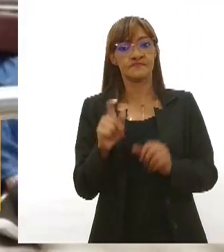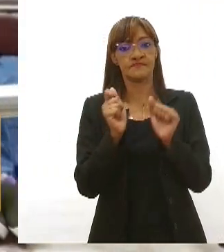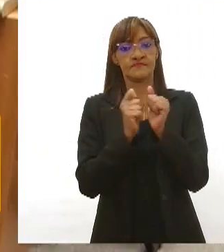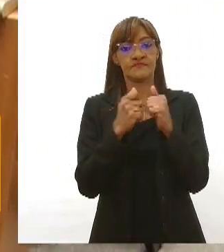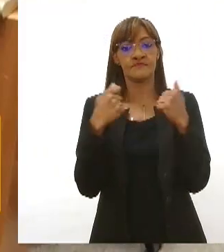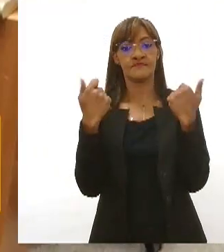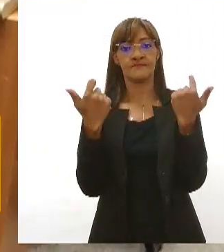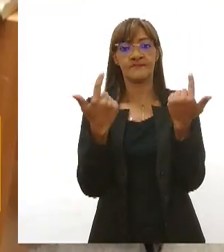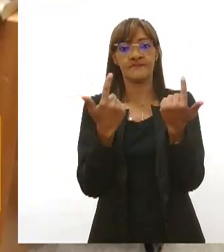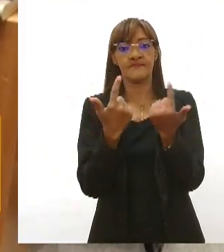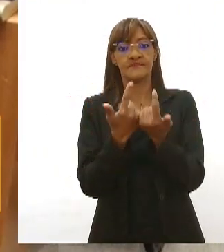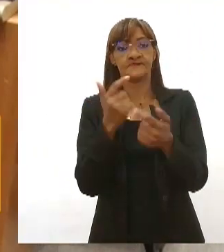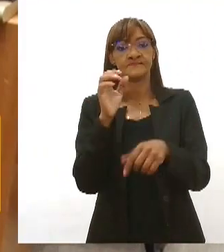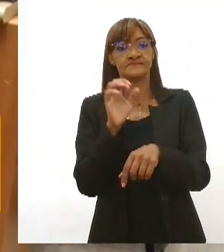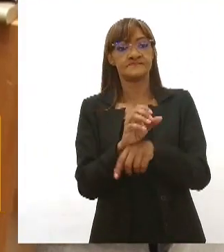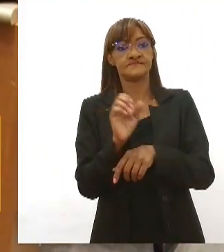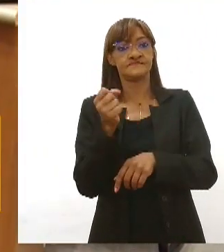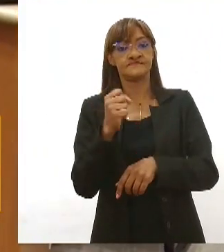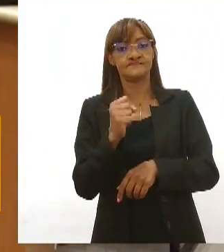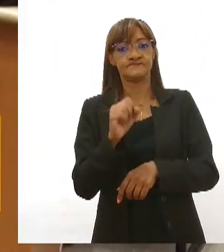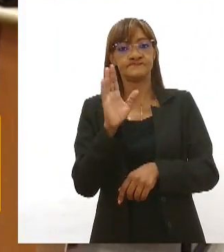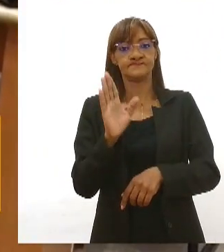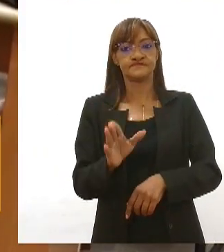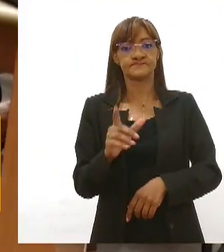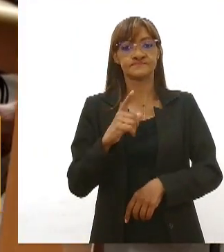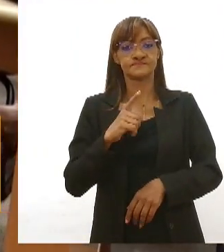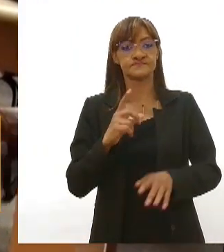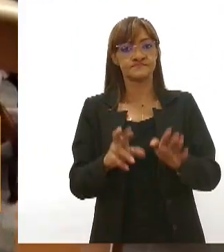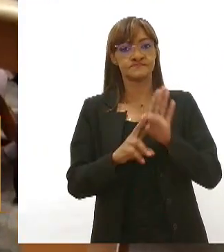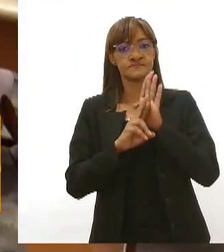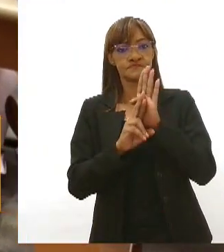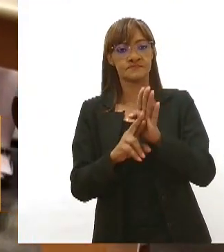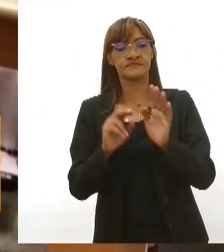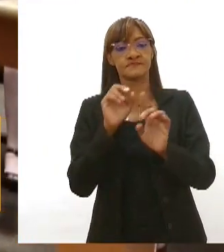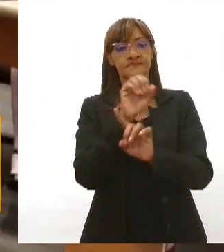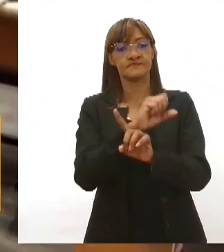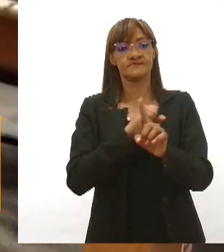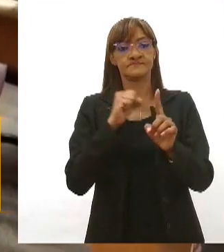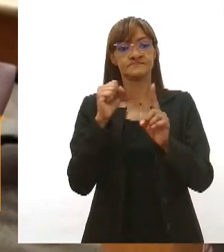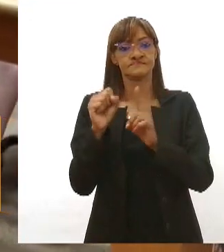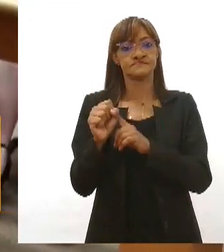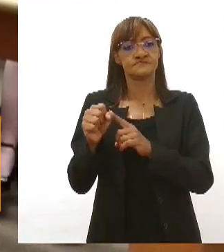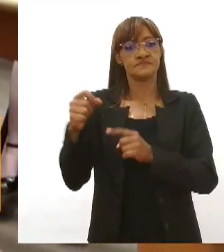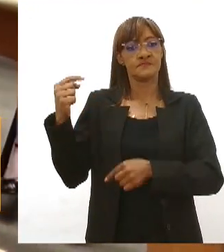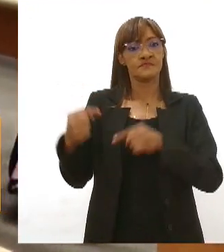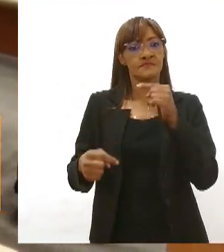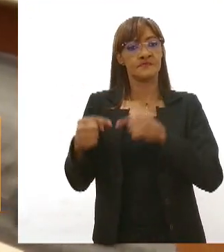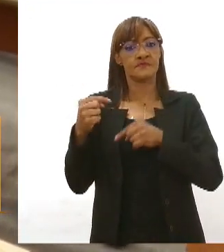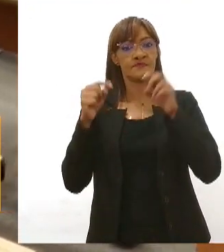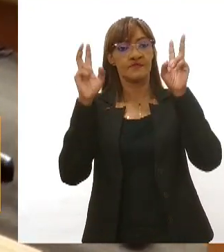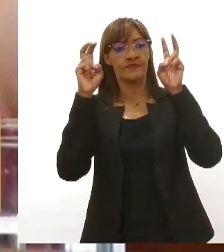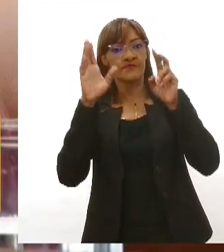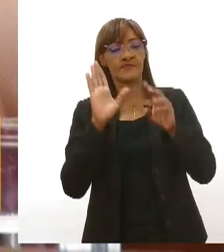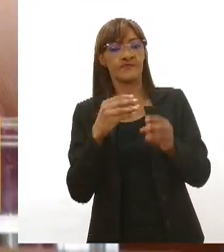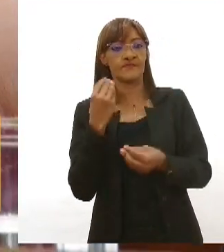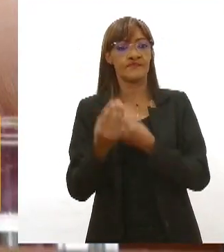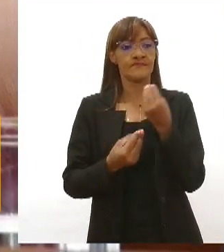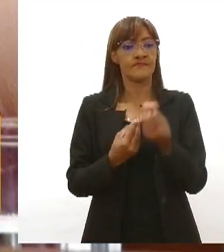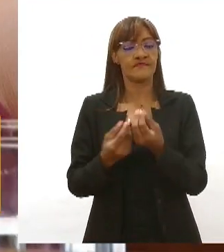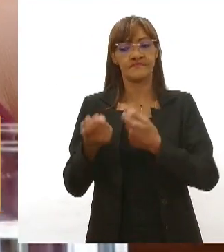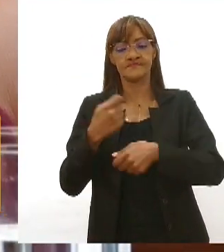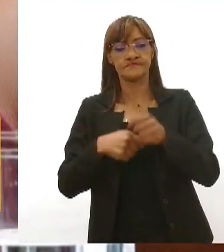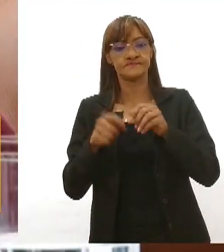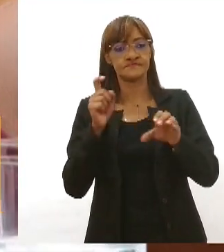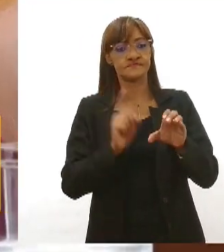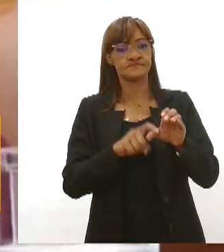de Sergipe e reuniu representantes da sociedade civil para discutir os caminhos para a autonomia e independência das pessoas